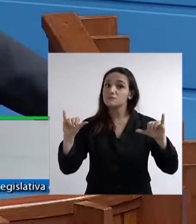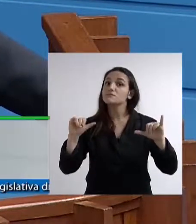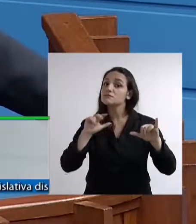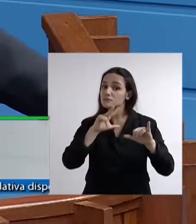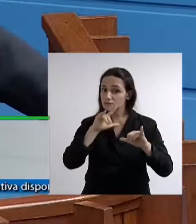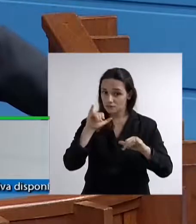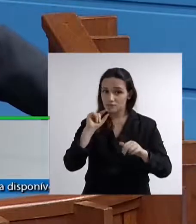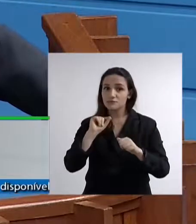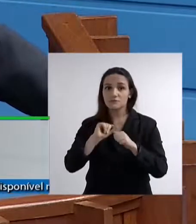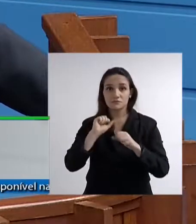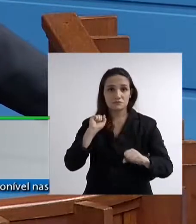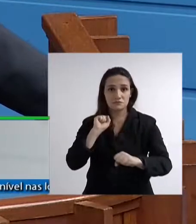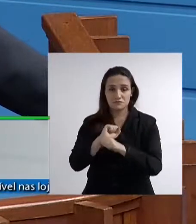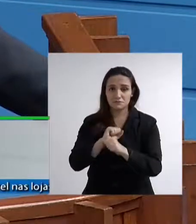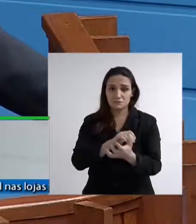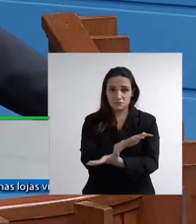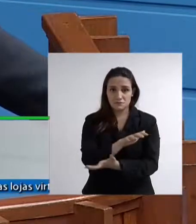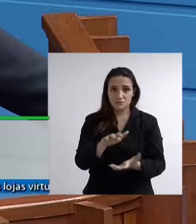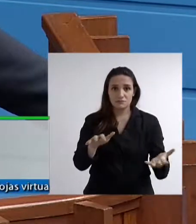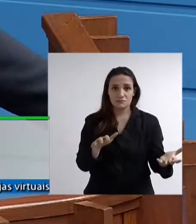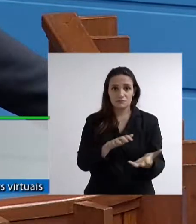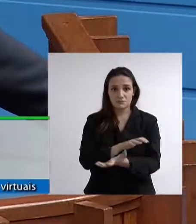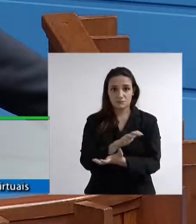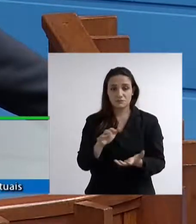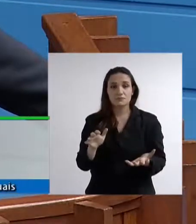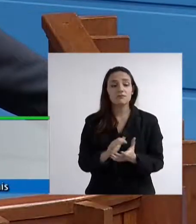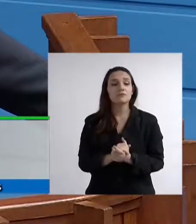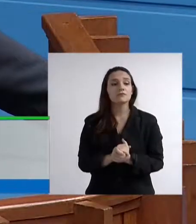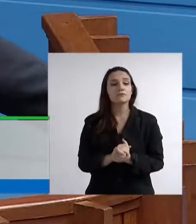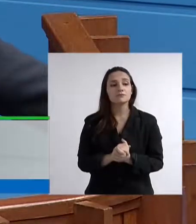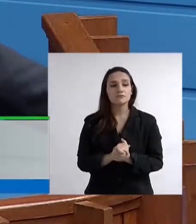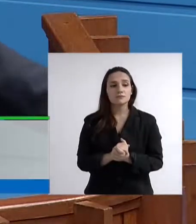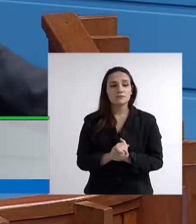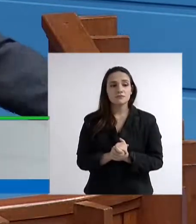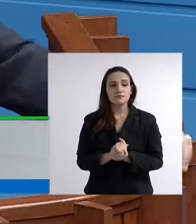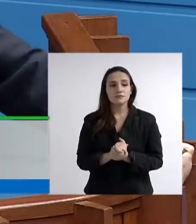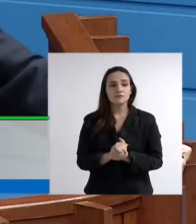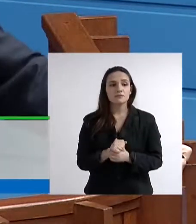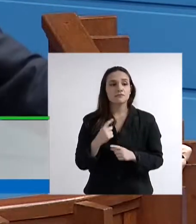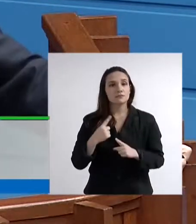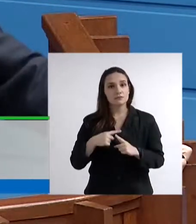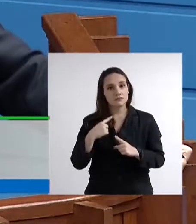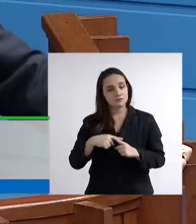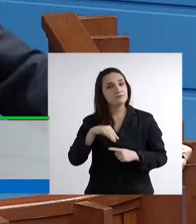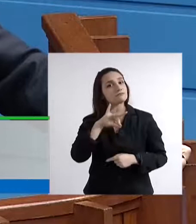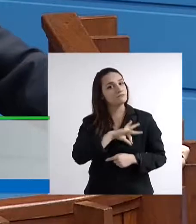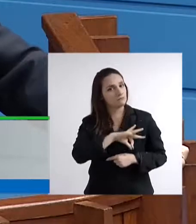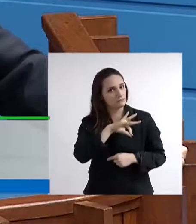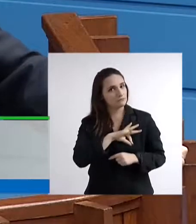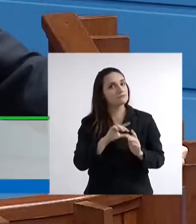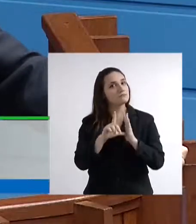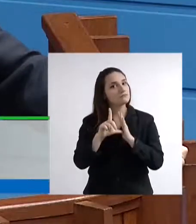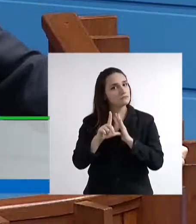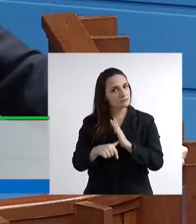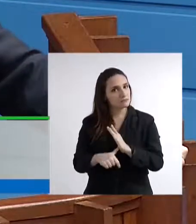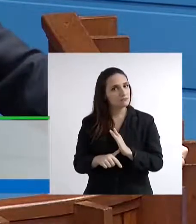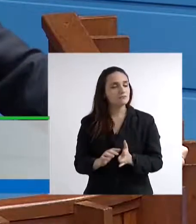uma paralisação dos atendimentos porque os salários estão